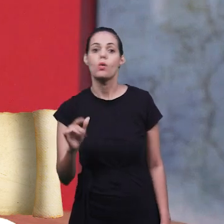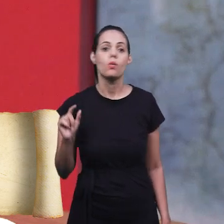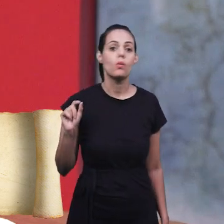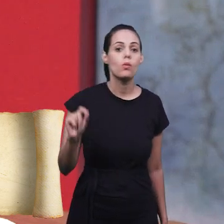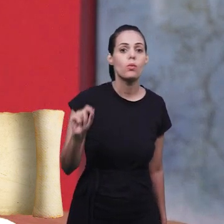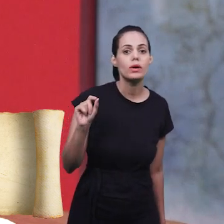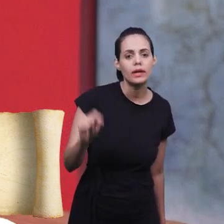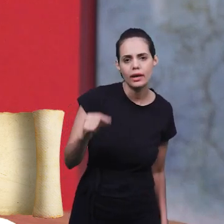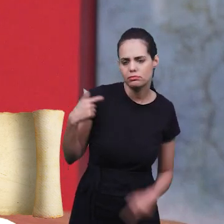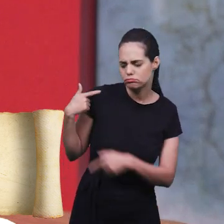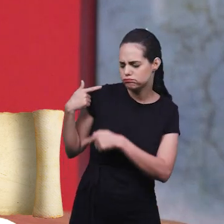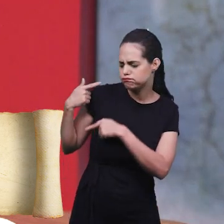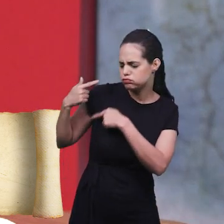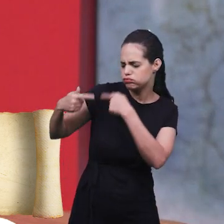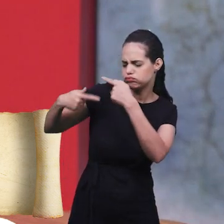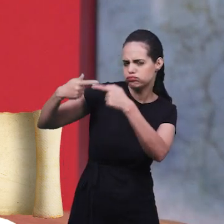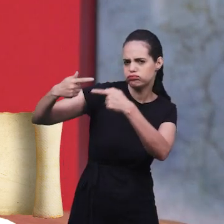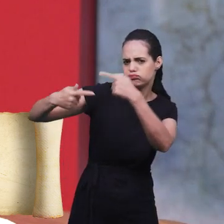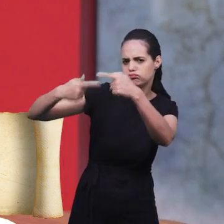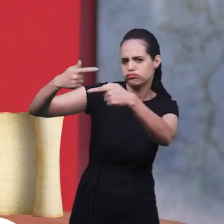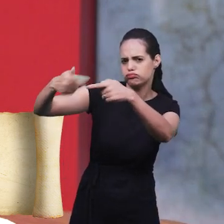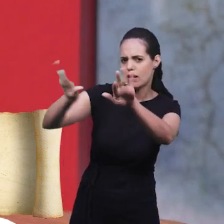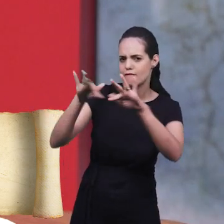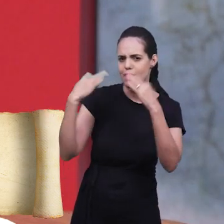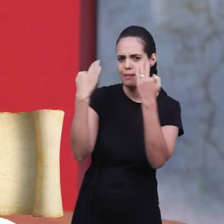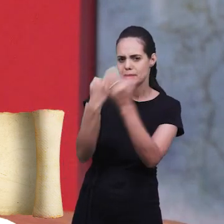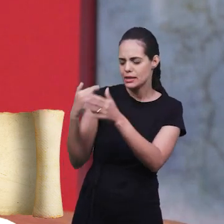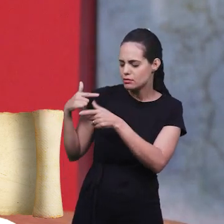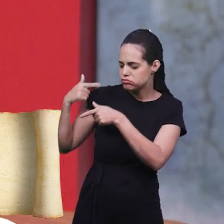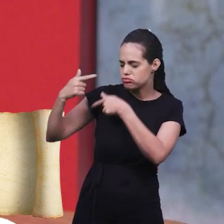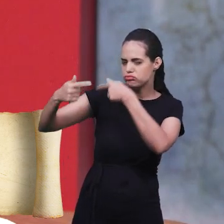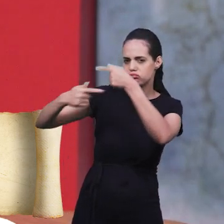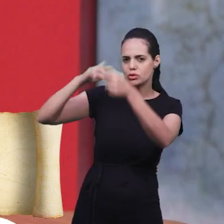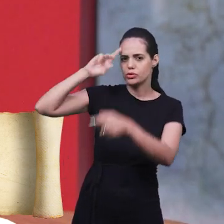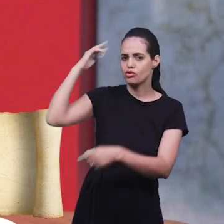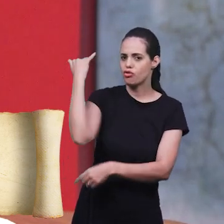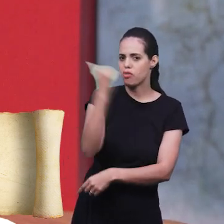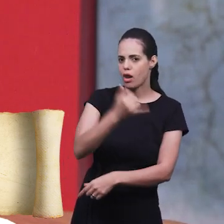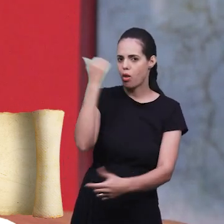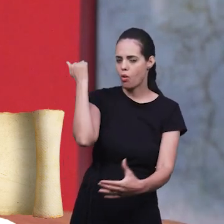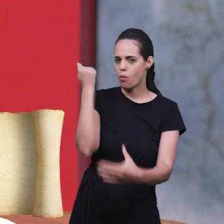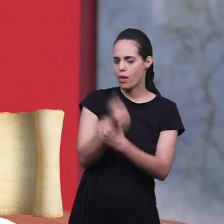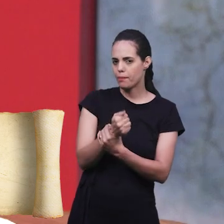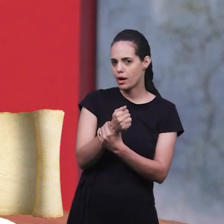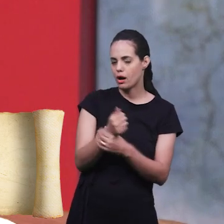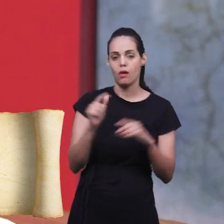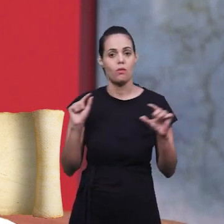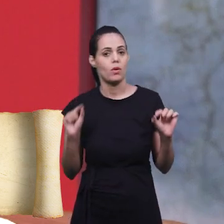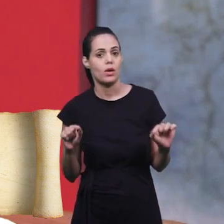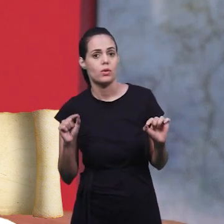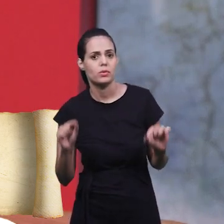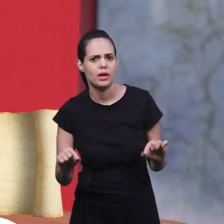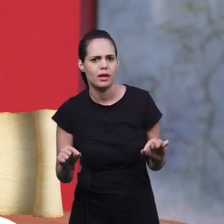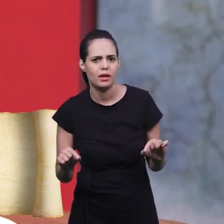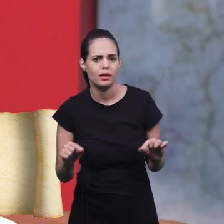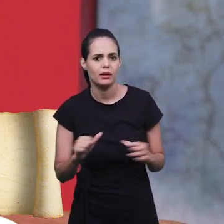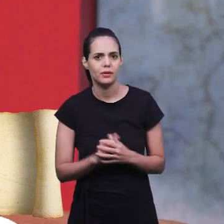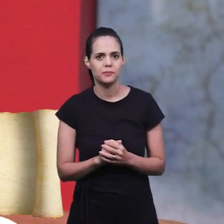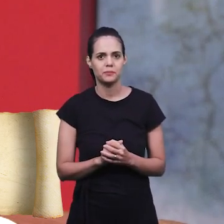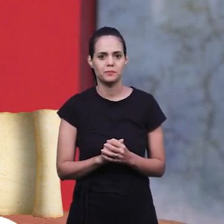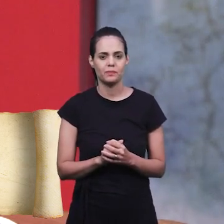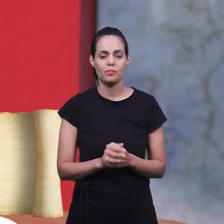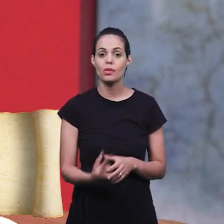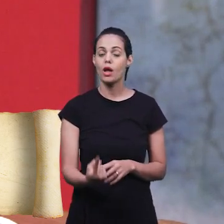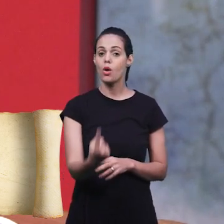diz aqui que esta posteridade de que o Senhor disse a Abraão não se tratava